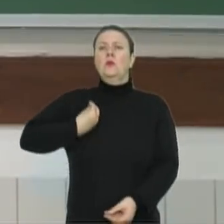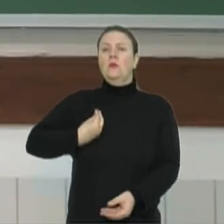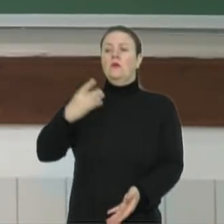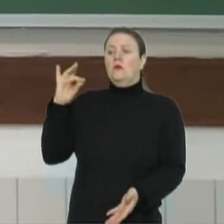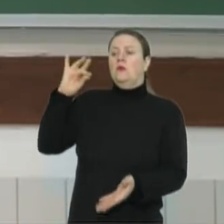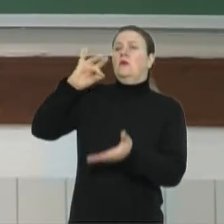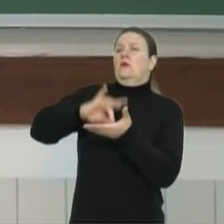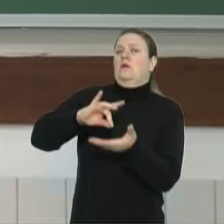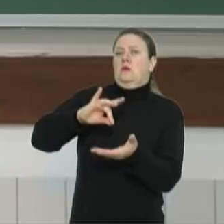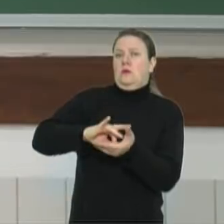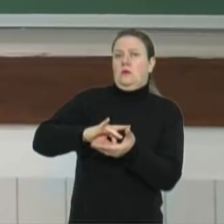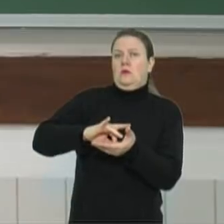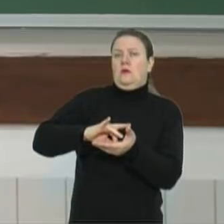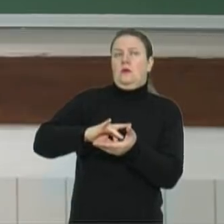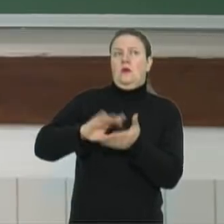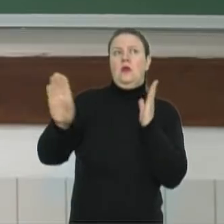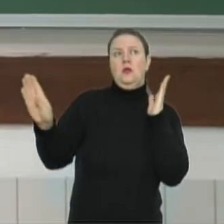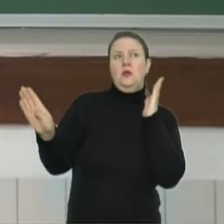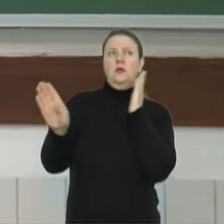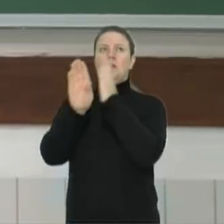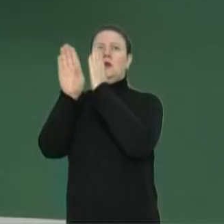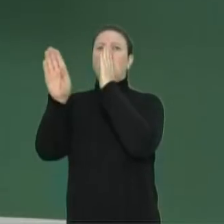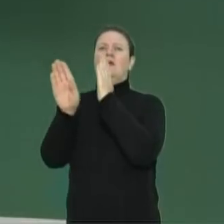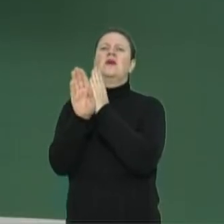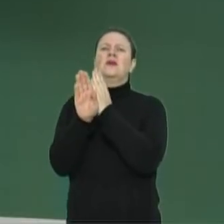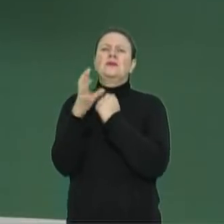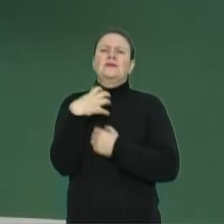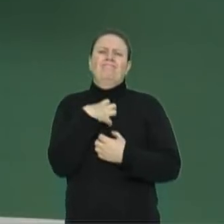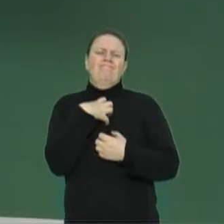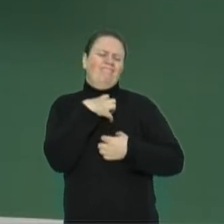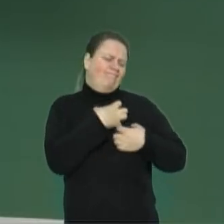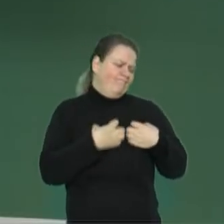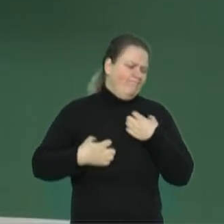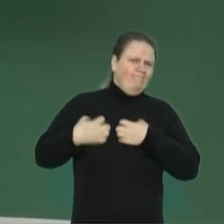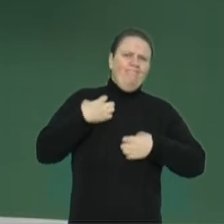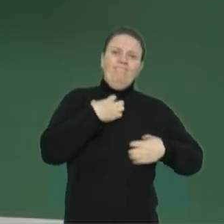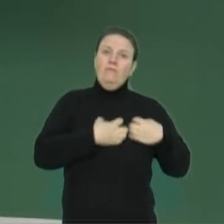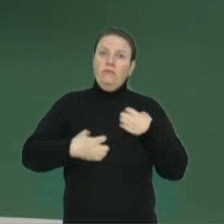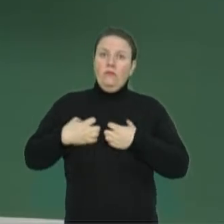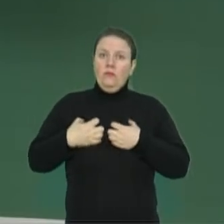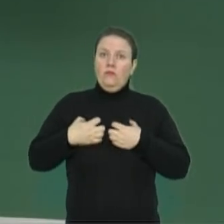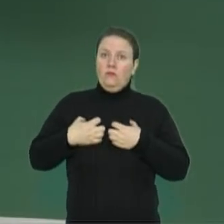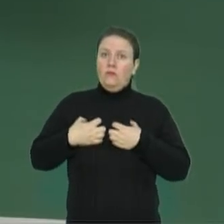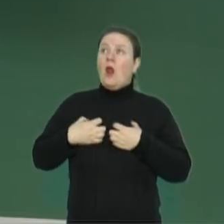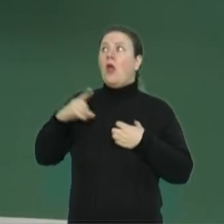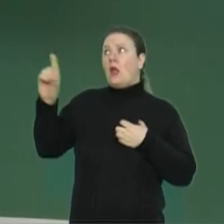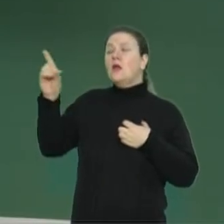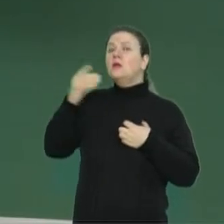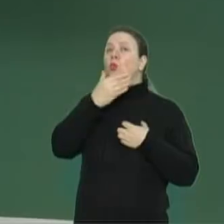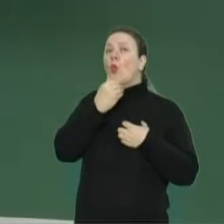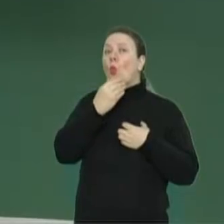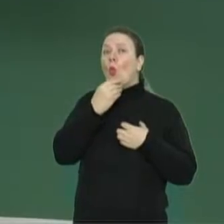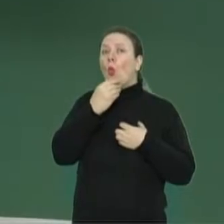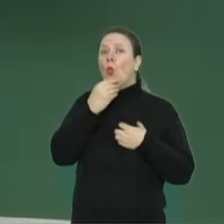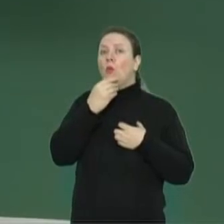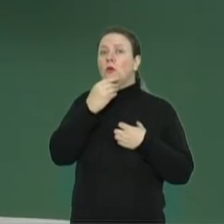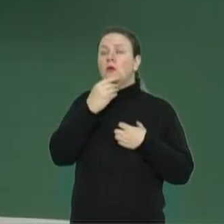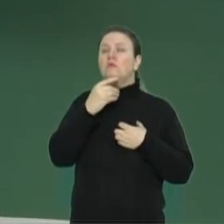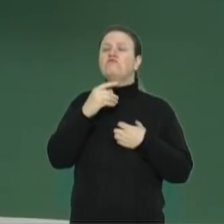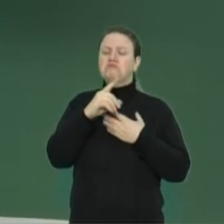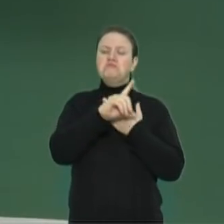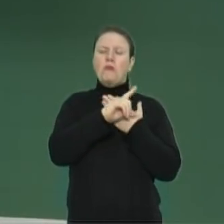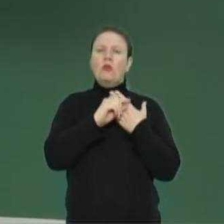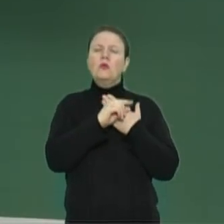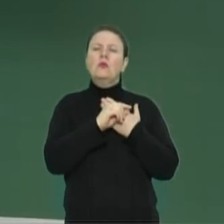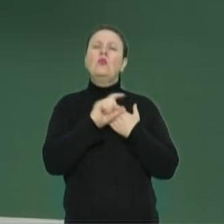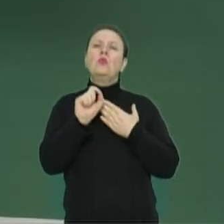Através do sentimento de angústia. A angústia é uma coisa boa para o Heidegger. Porque é através da angústia que você percebe